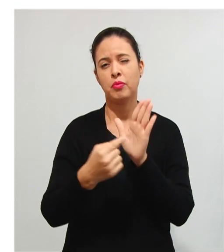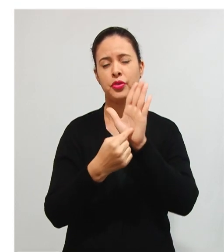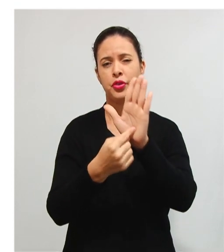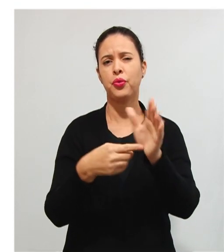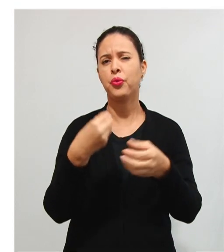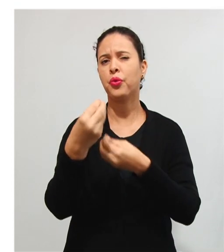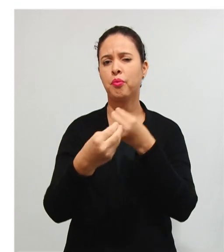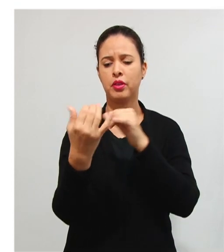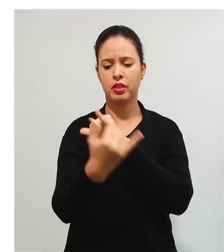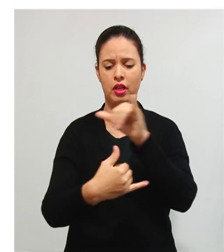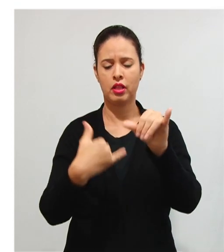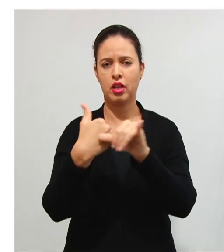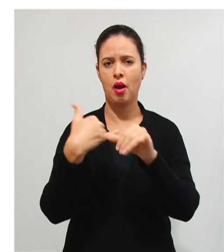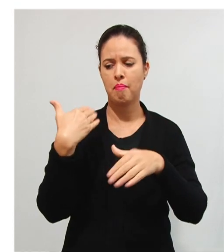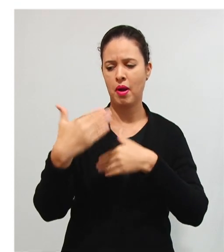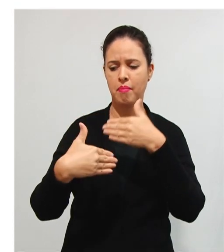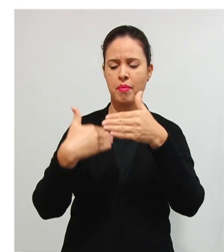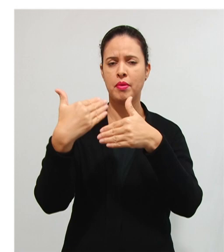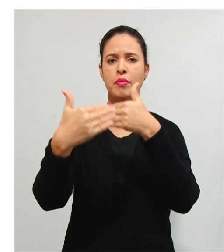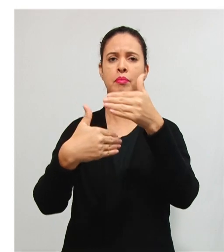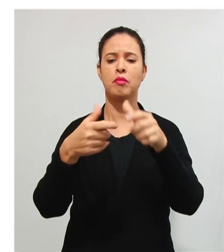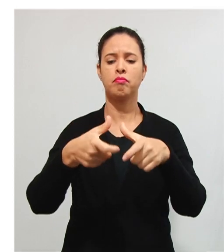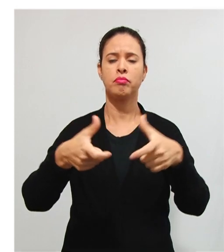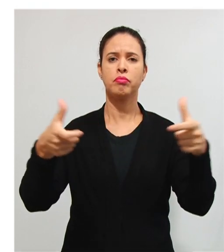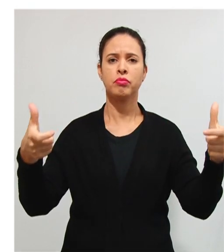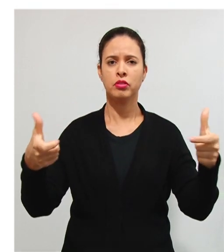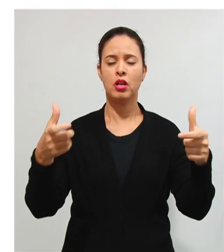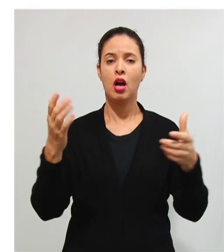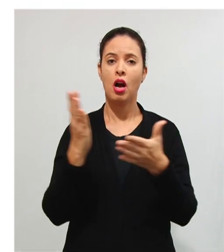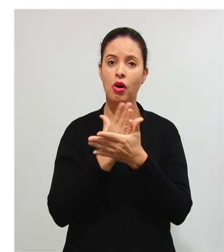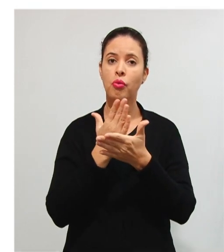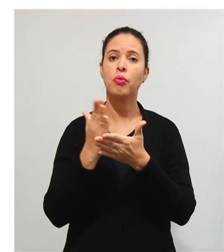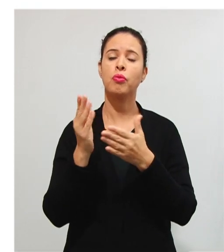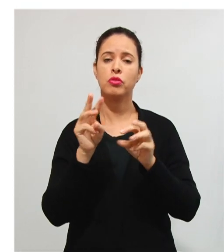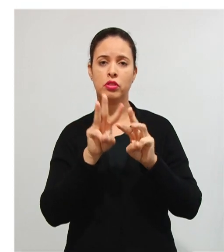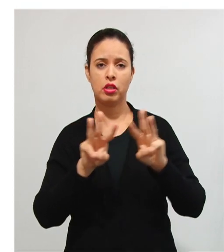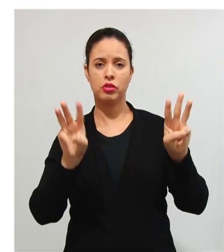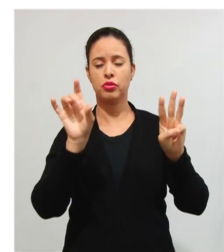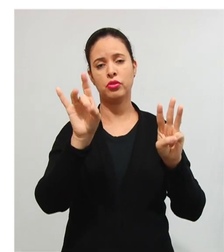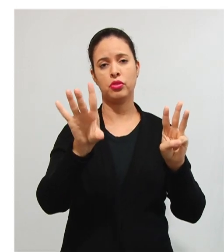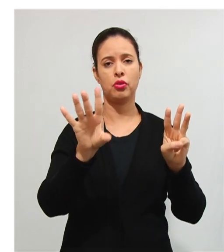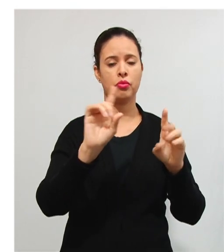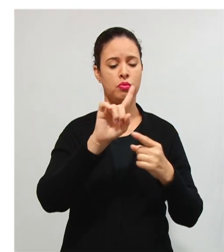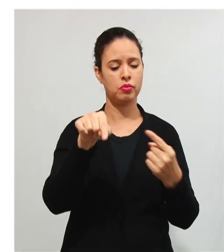Mas existem sites ainda que o foco é só disponibilizar conteúdo. Há